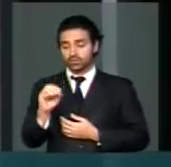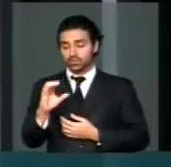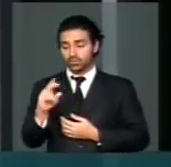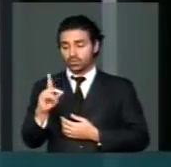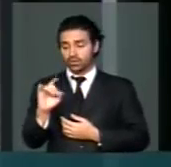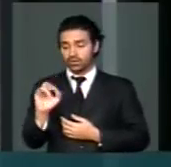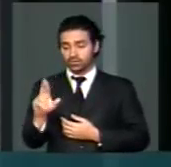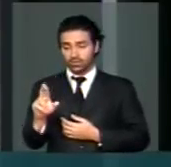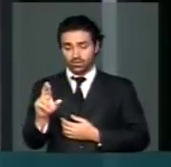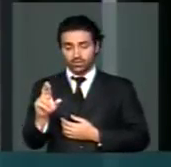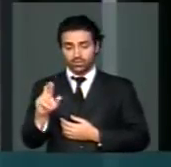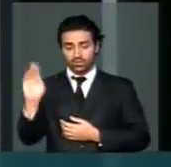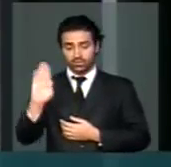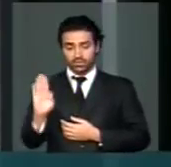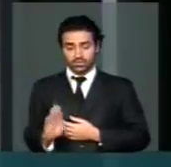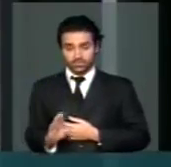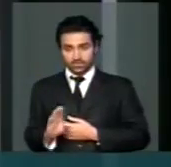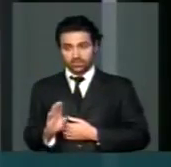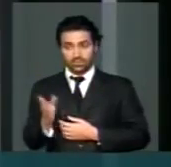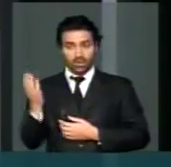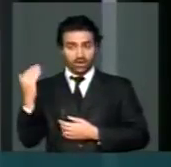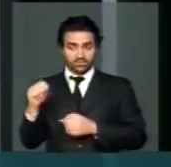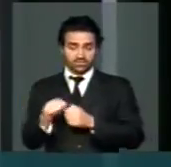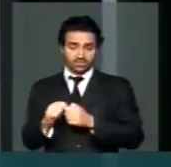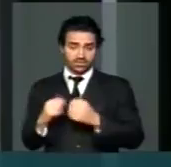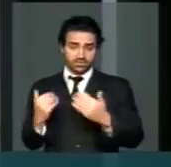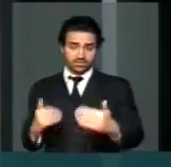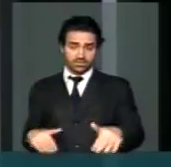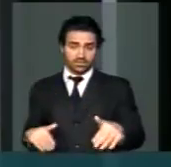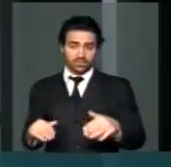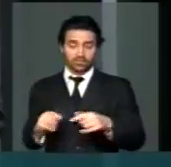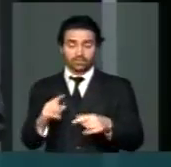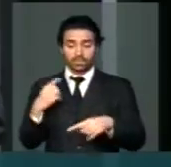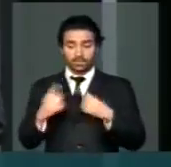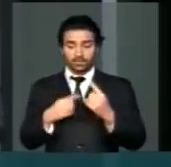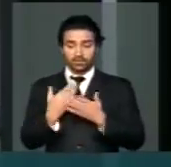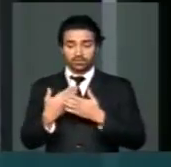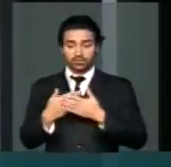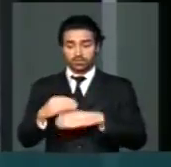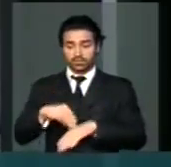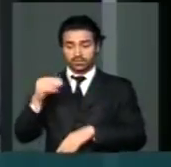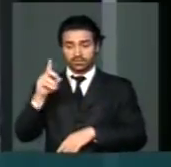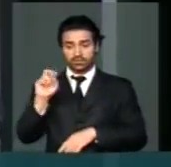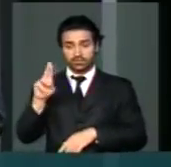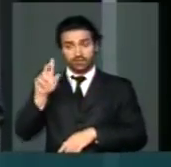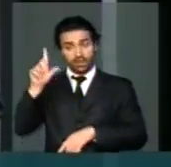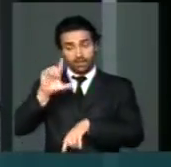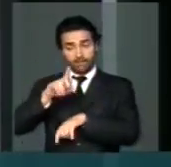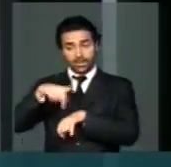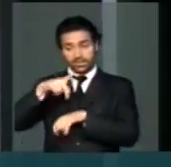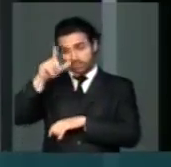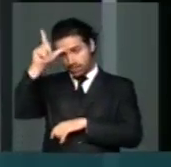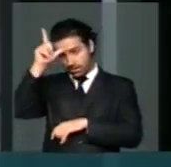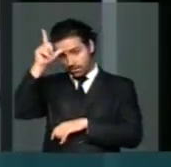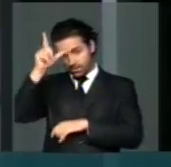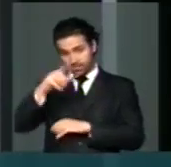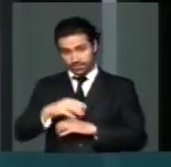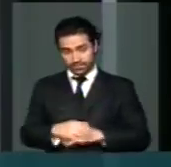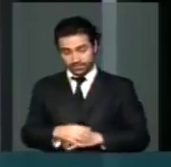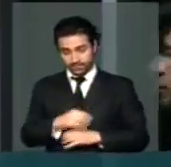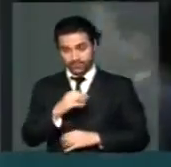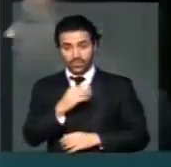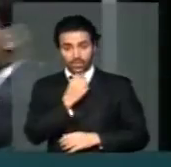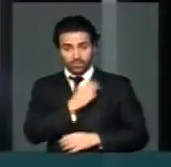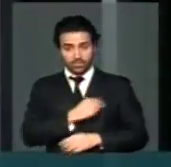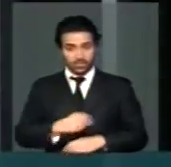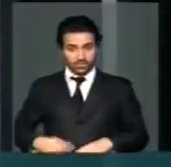República do Brasil quando o concurso fez. Fez mestrado e doutorado na Alemanha. Ministro Gilmar